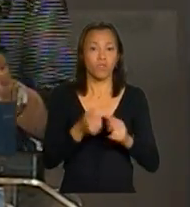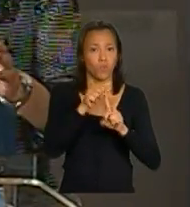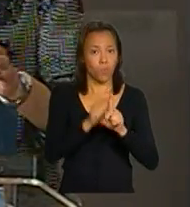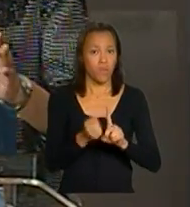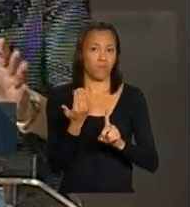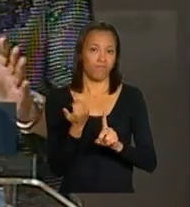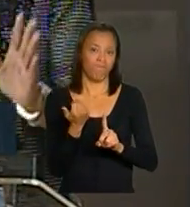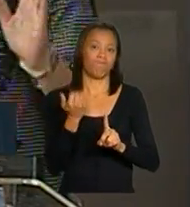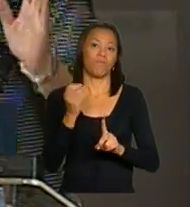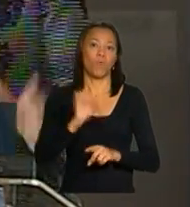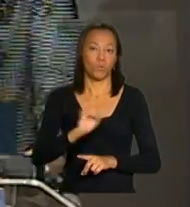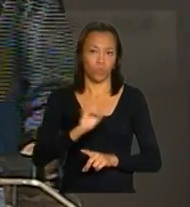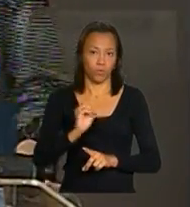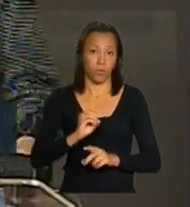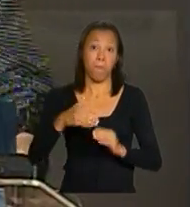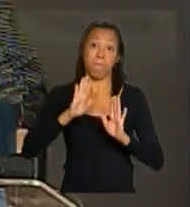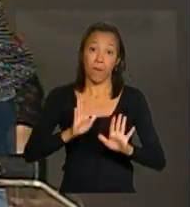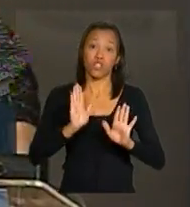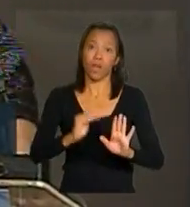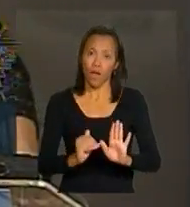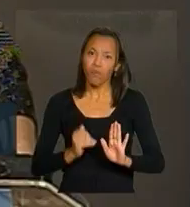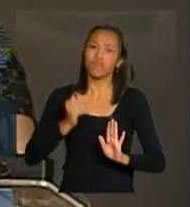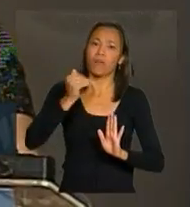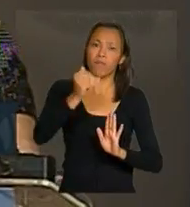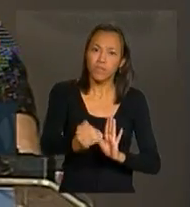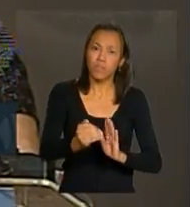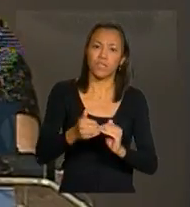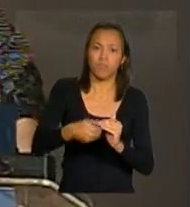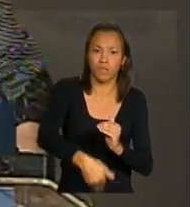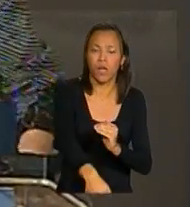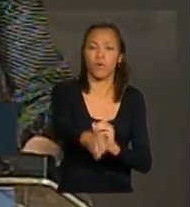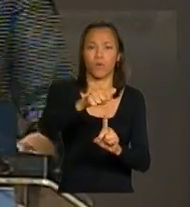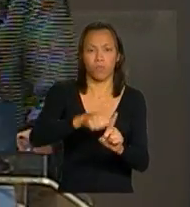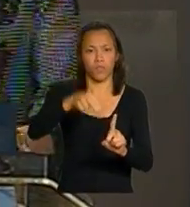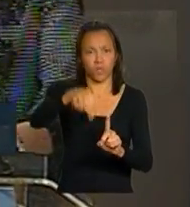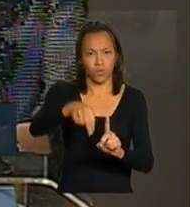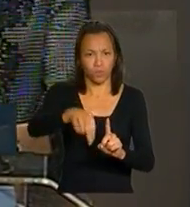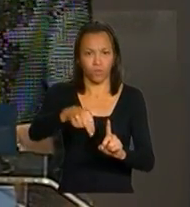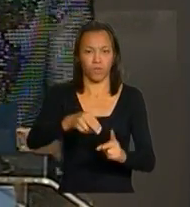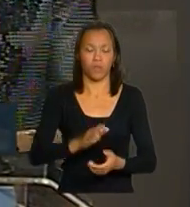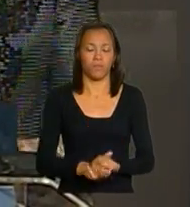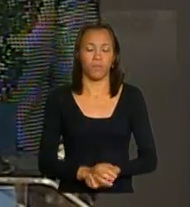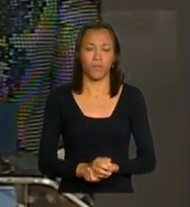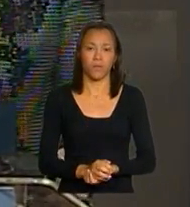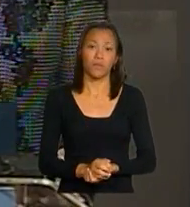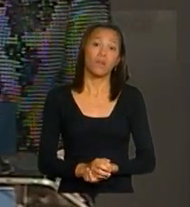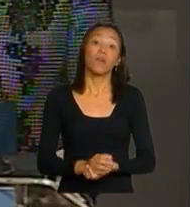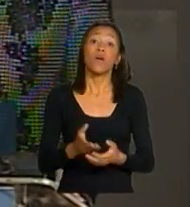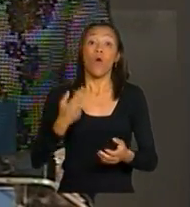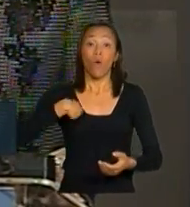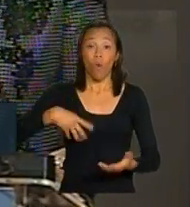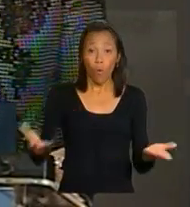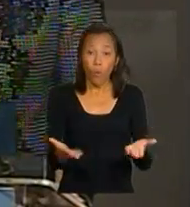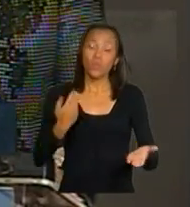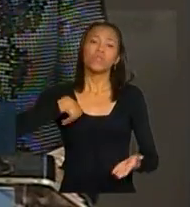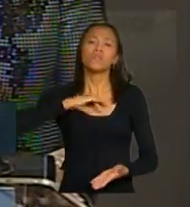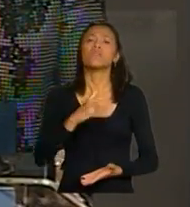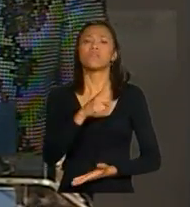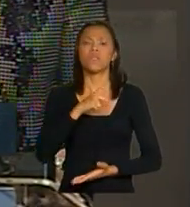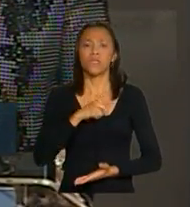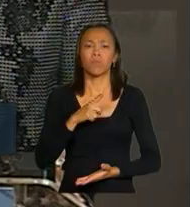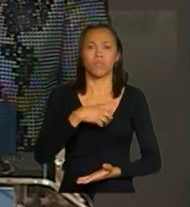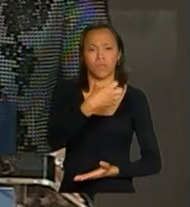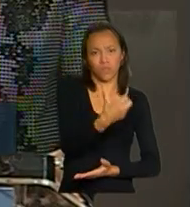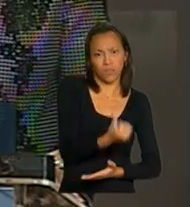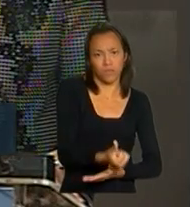uma evolução para novembro, mas eu vou dar os dados fechados em outubro. Hoje nós temos